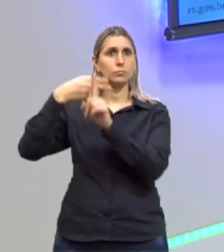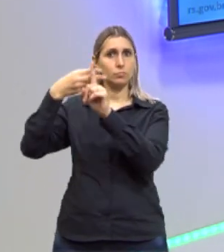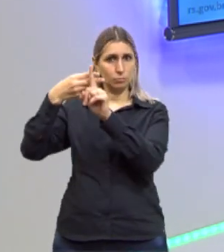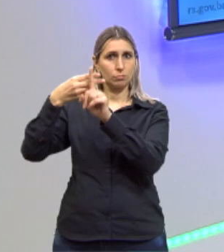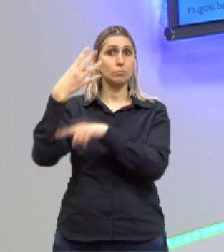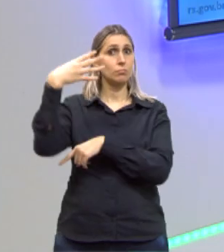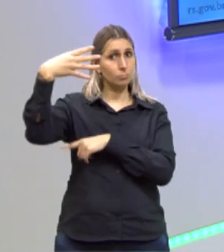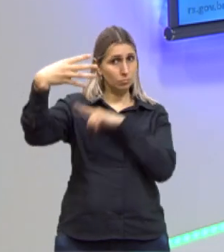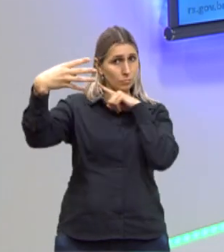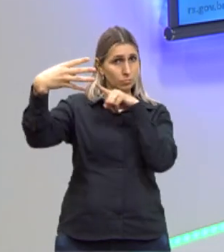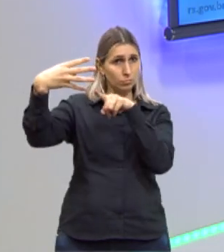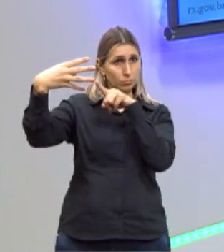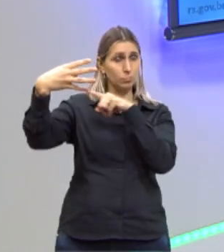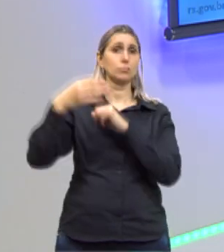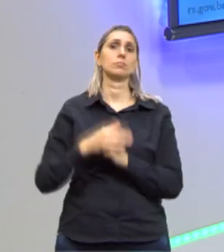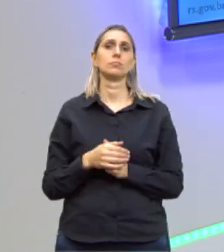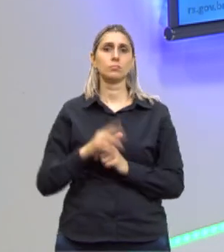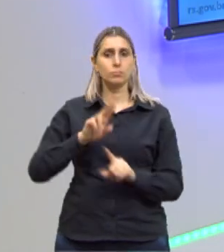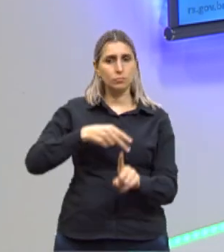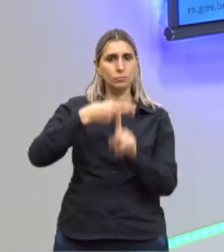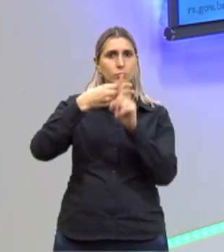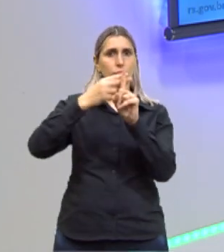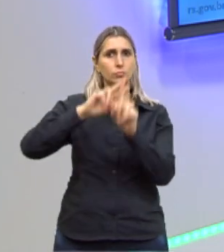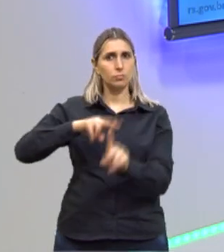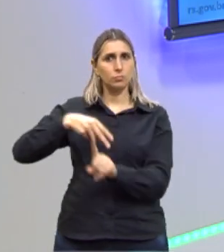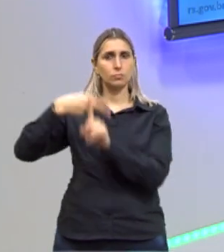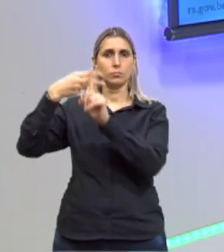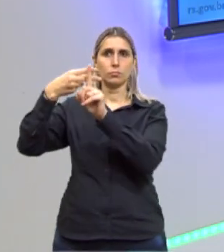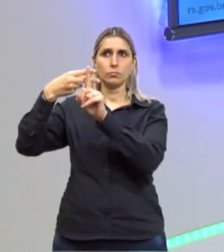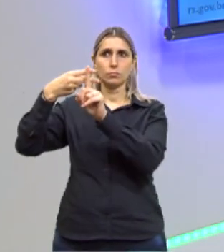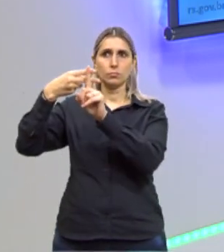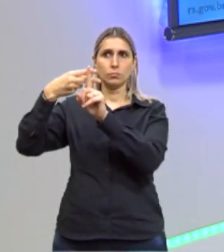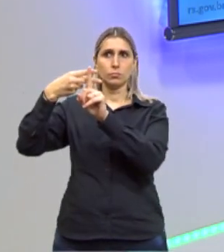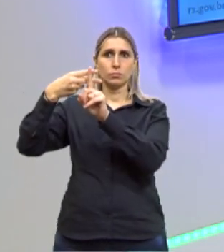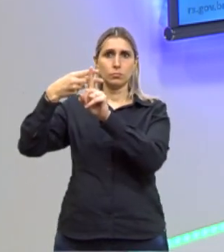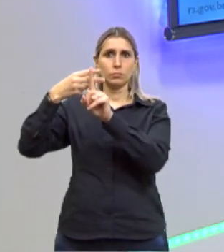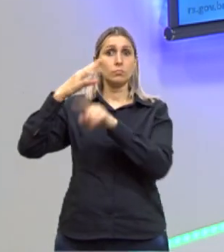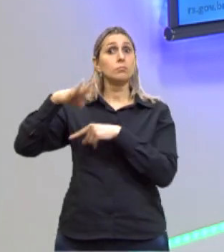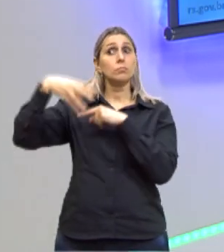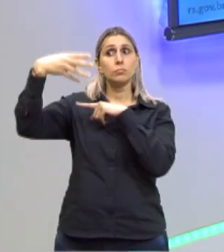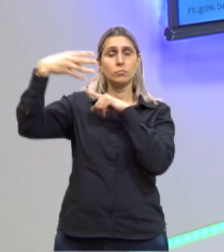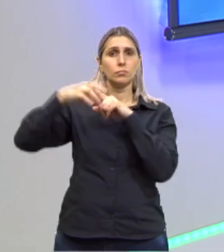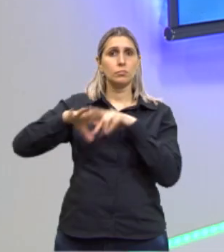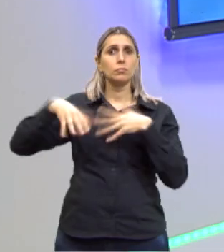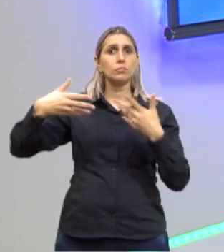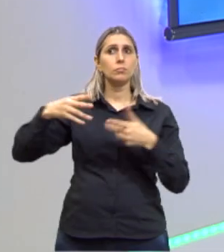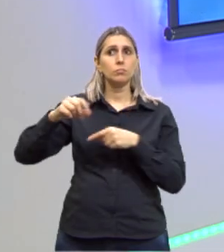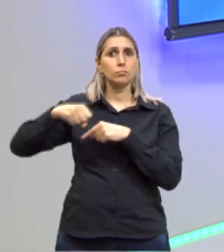É isso mesmo. Se elas são duas vezes ao quadrado, qual o expoente delas?